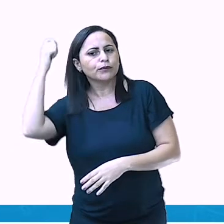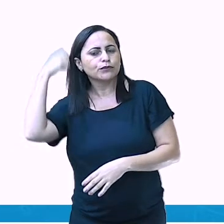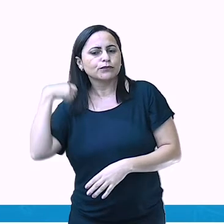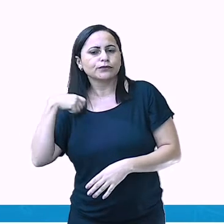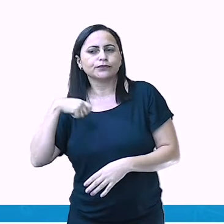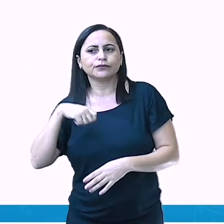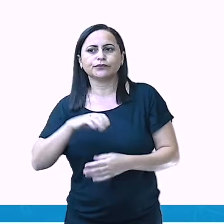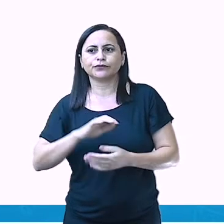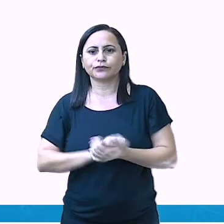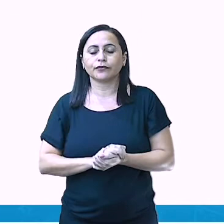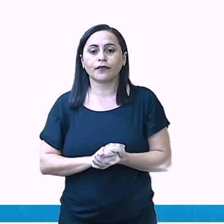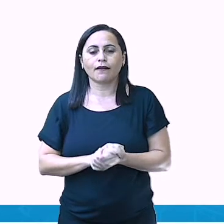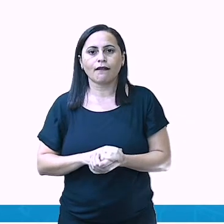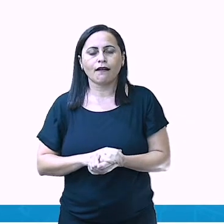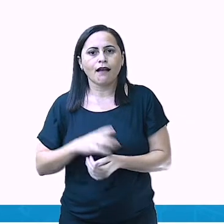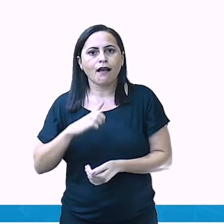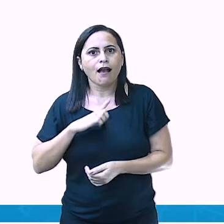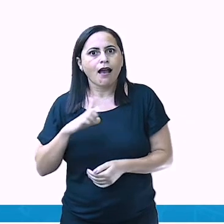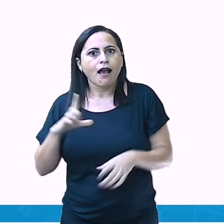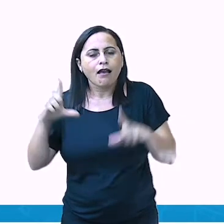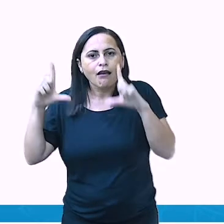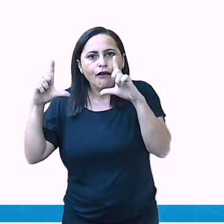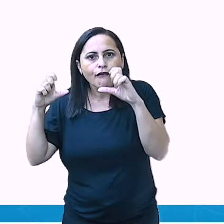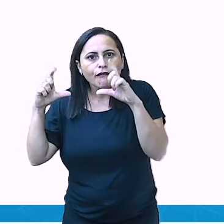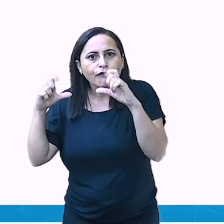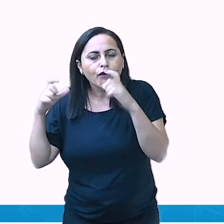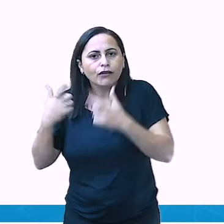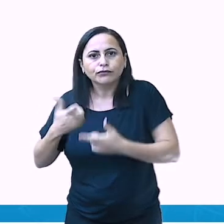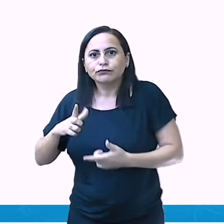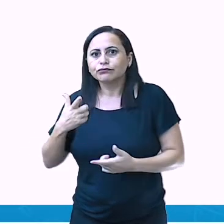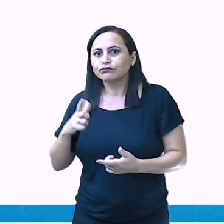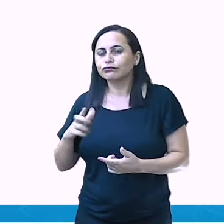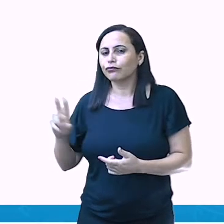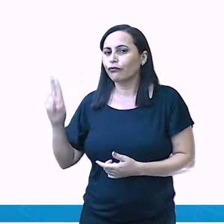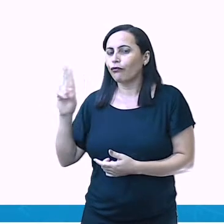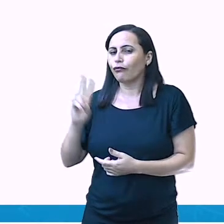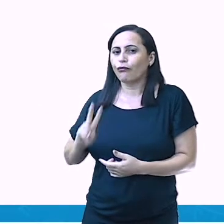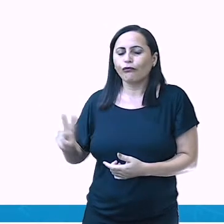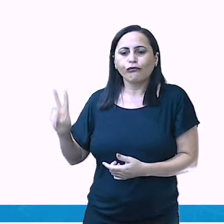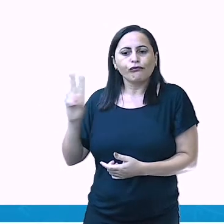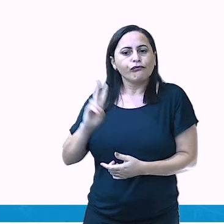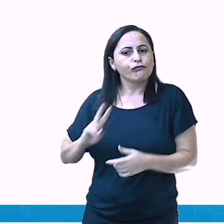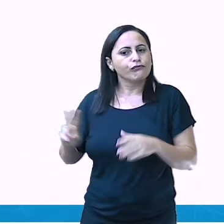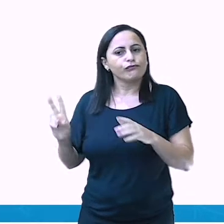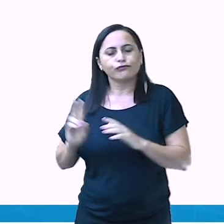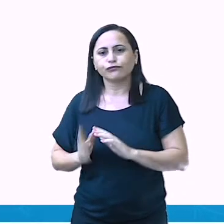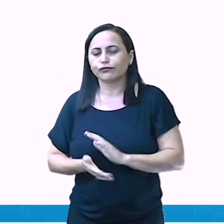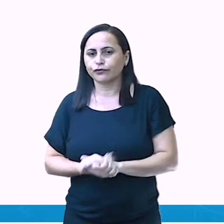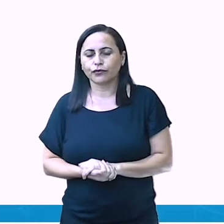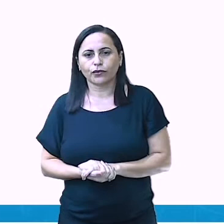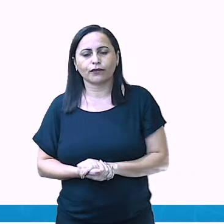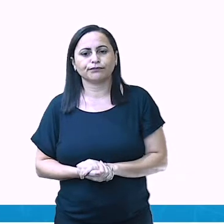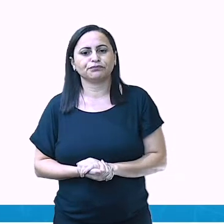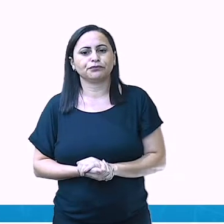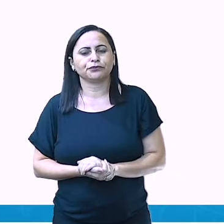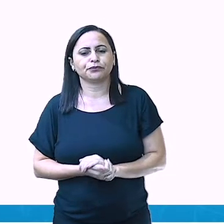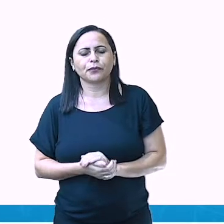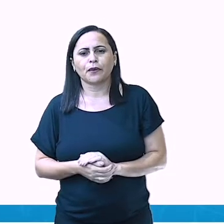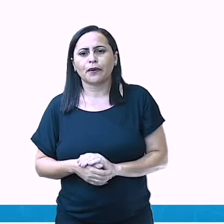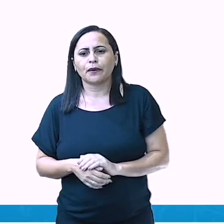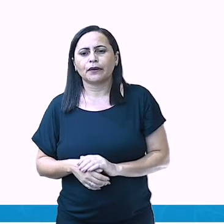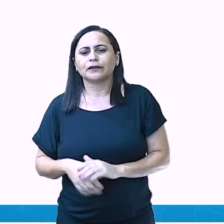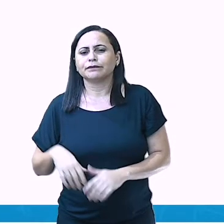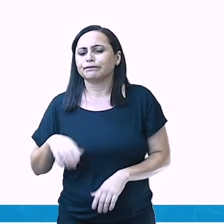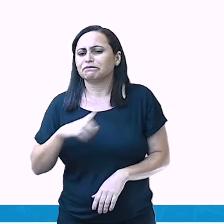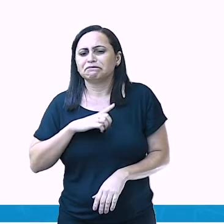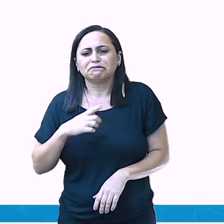retratam que até fotografias que não tinham nenhum valor para os indígenas. Então, eles não teriam necessidade de ter